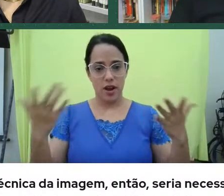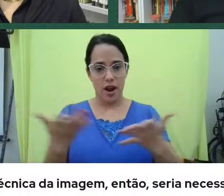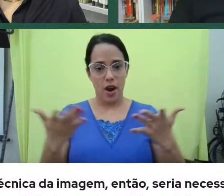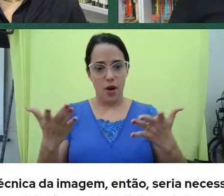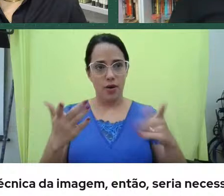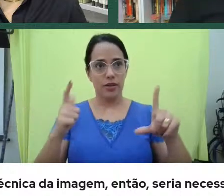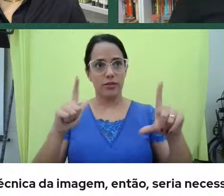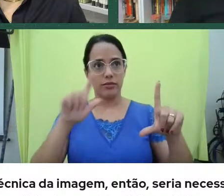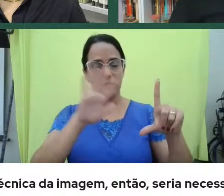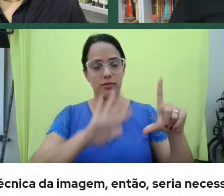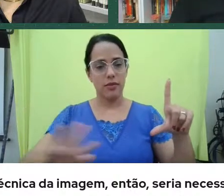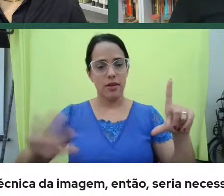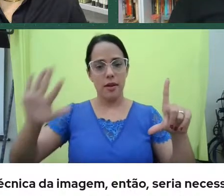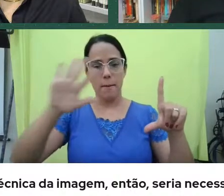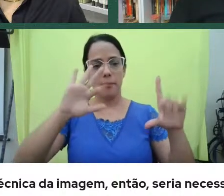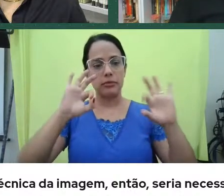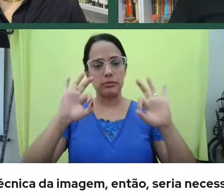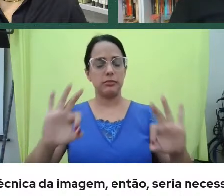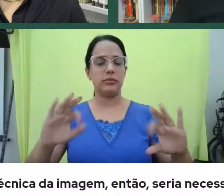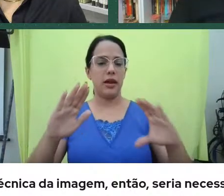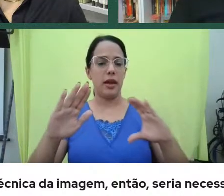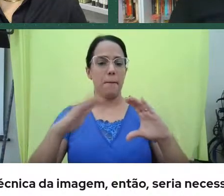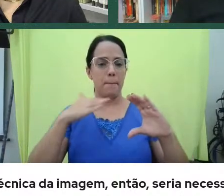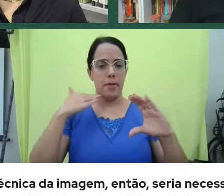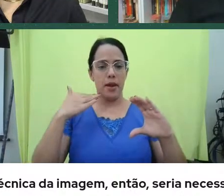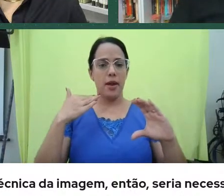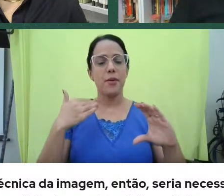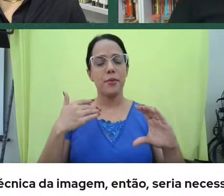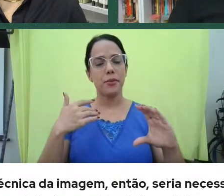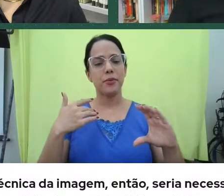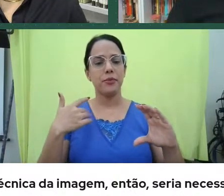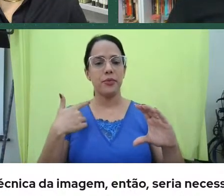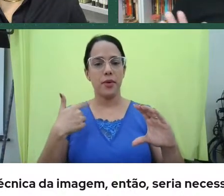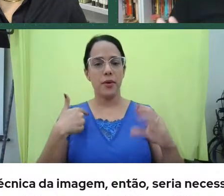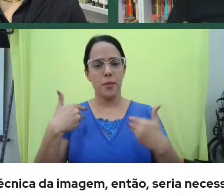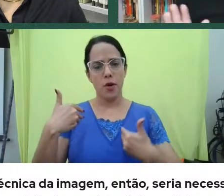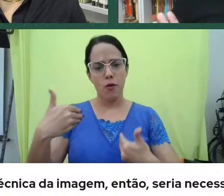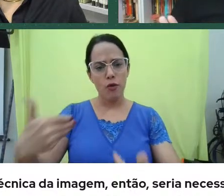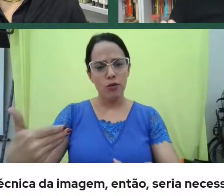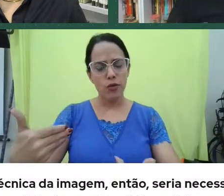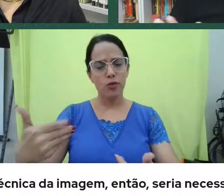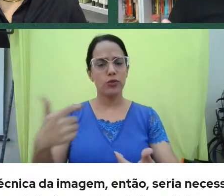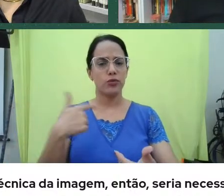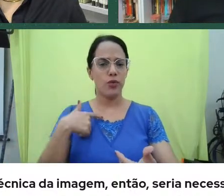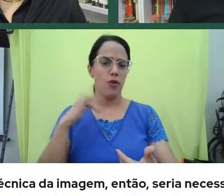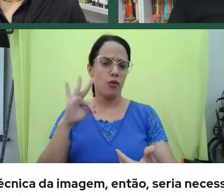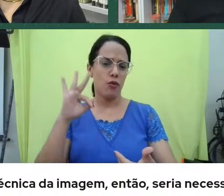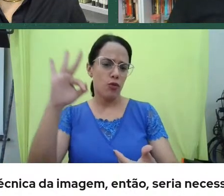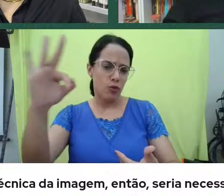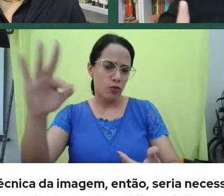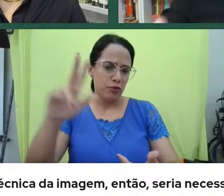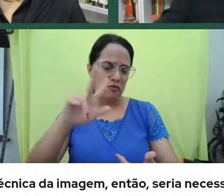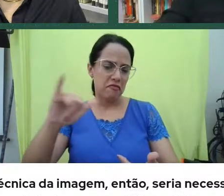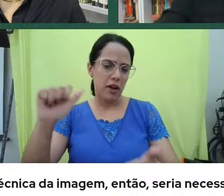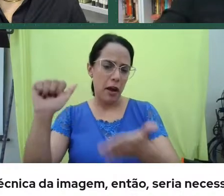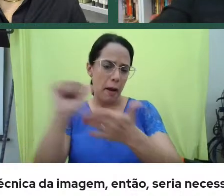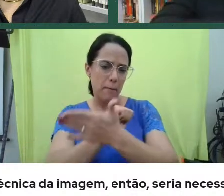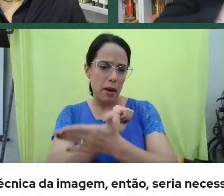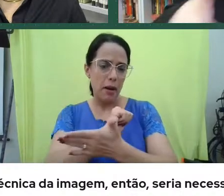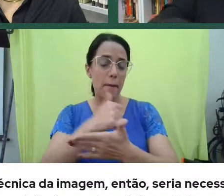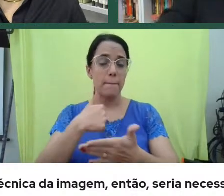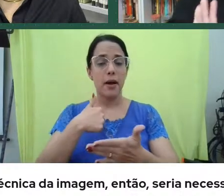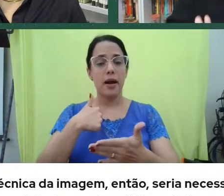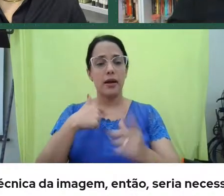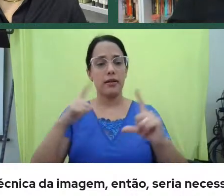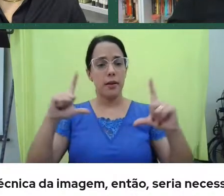certamente o e-mail que a professora Virgínia mandou me convidando para cá, aquilo certamente um dia eu vou apagar, né? Mas o print que eu vou ter,